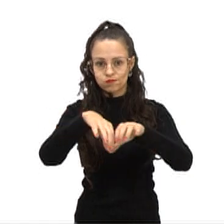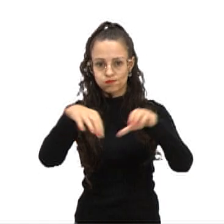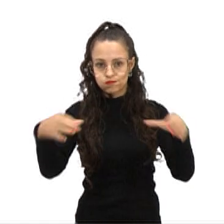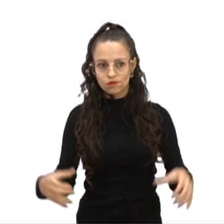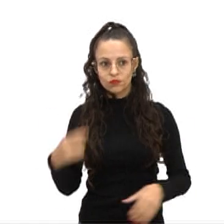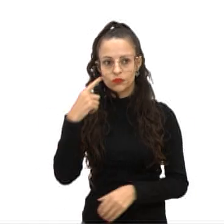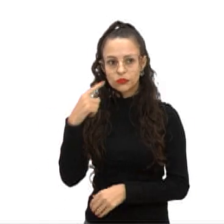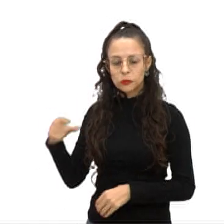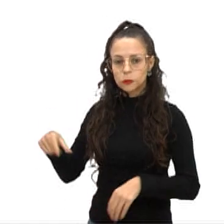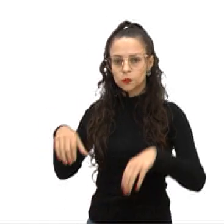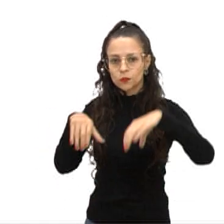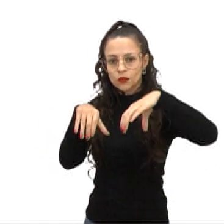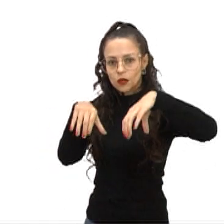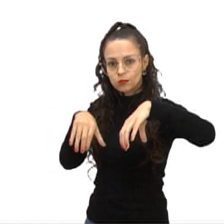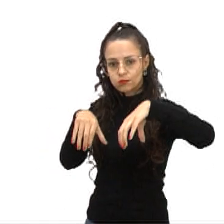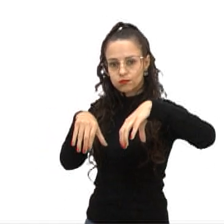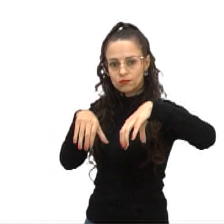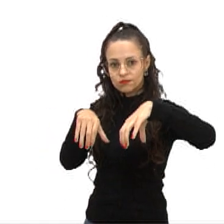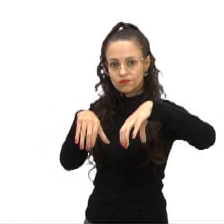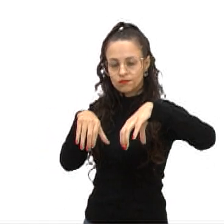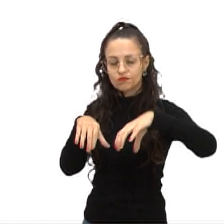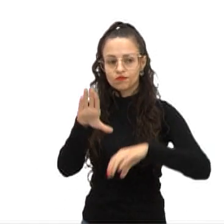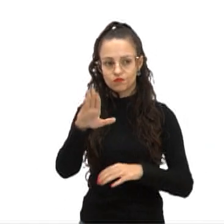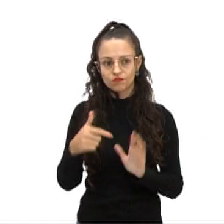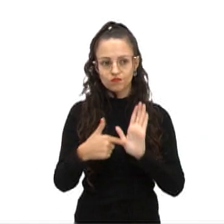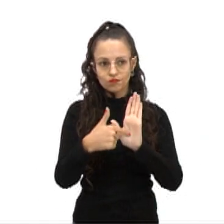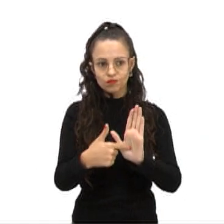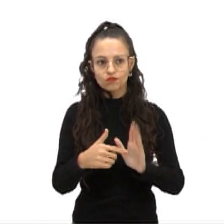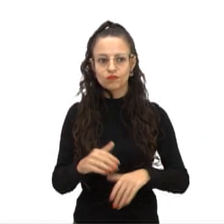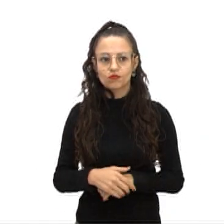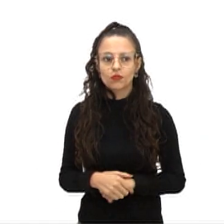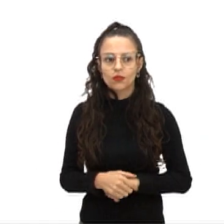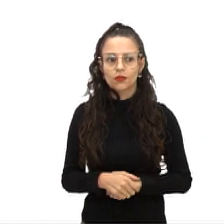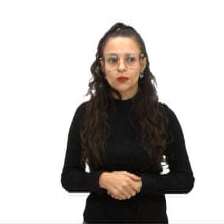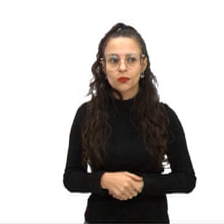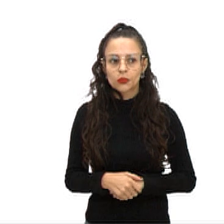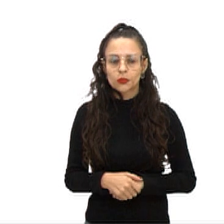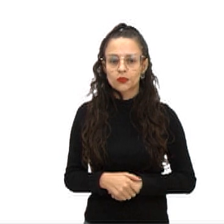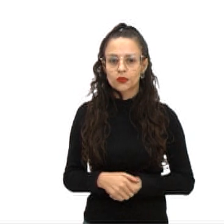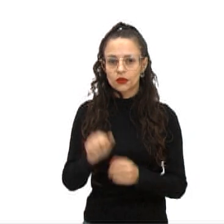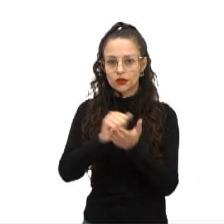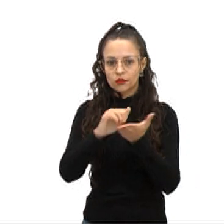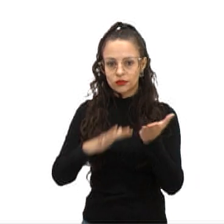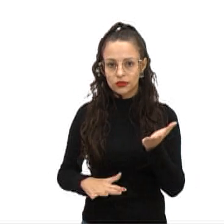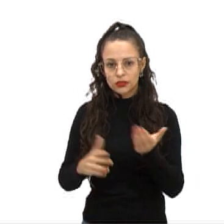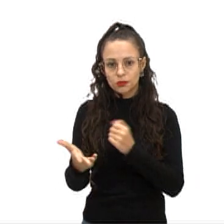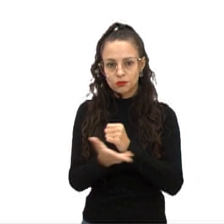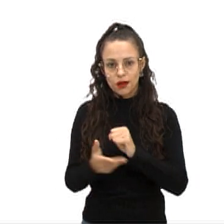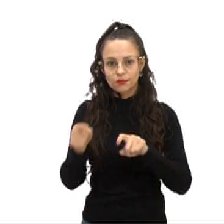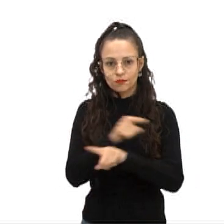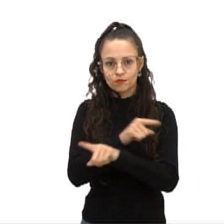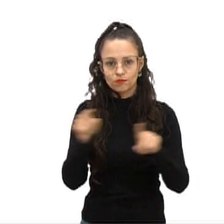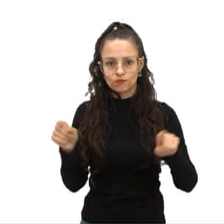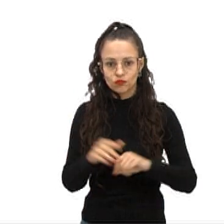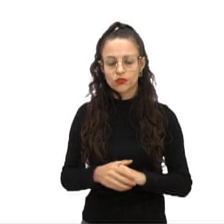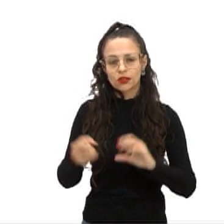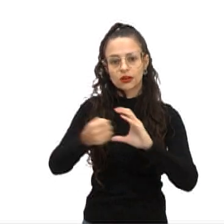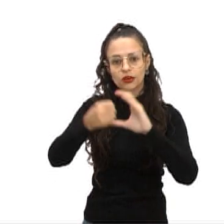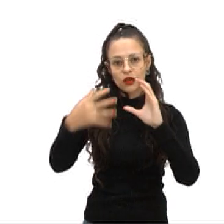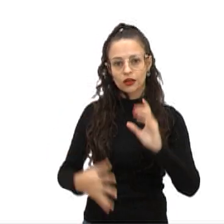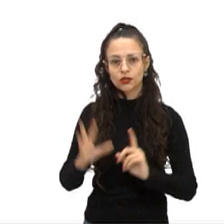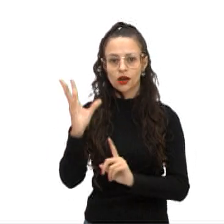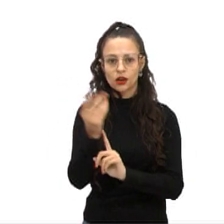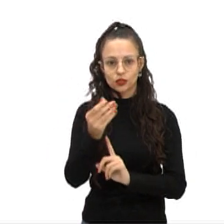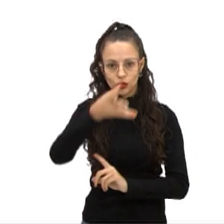né? Duas dessa, cruzando, que é o que a gente vai ver bastante. Exercício básico para vocês: as características da